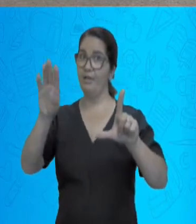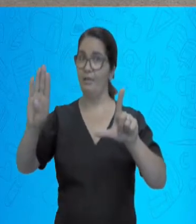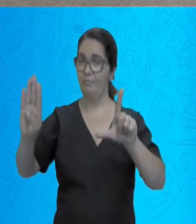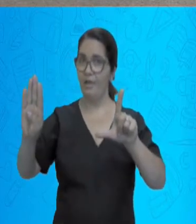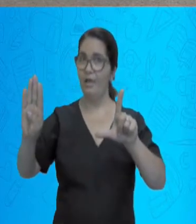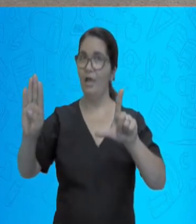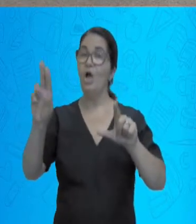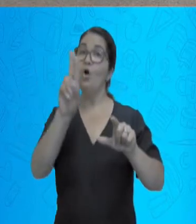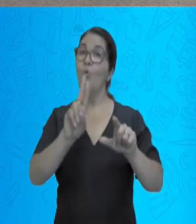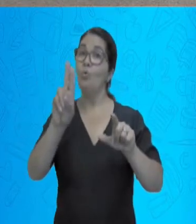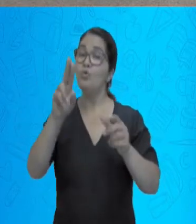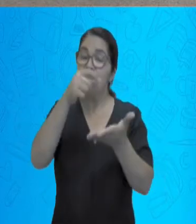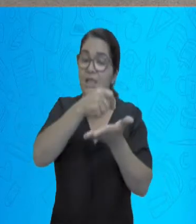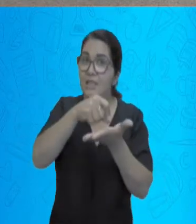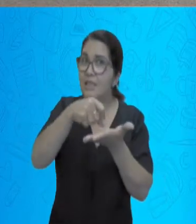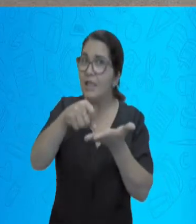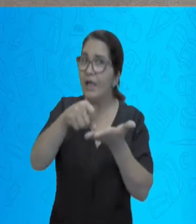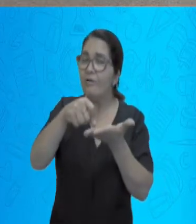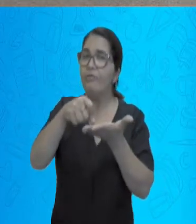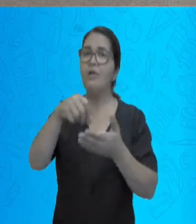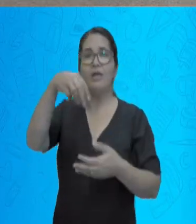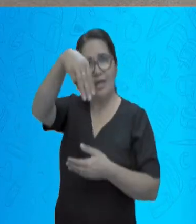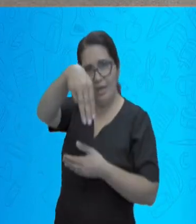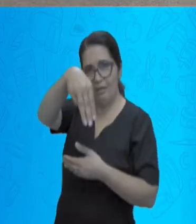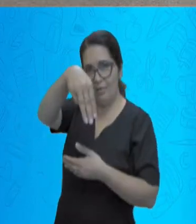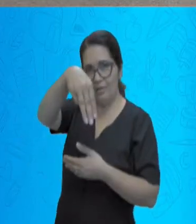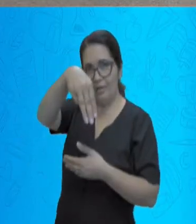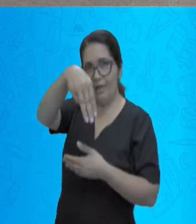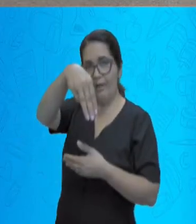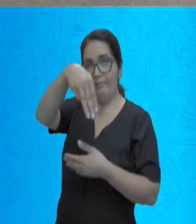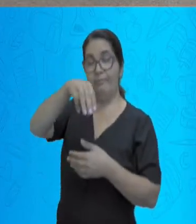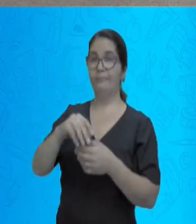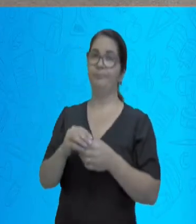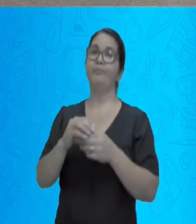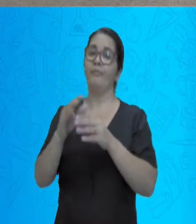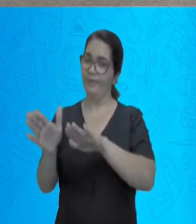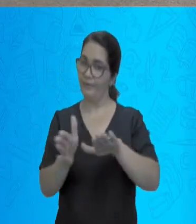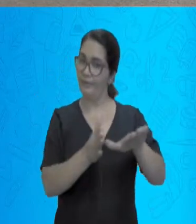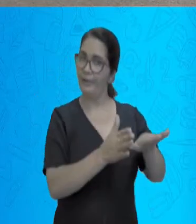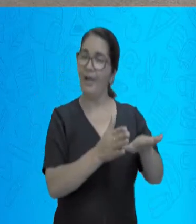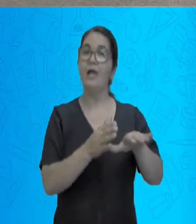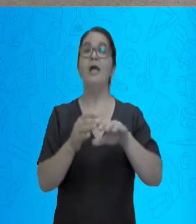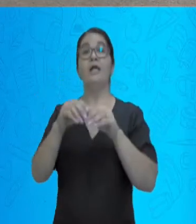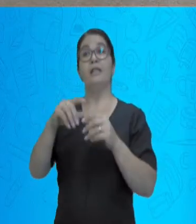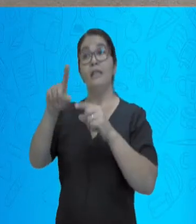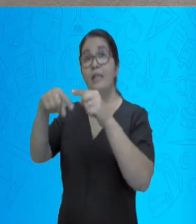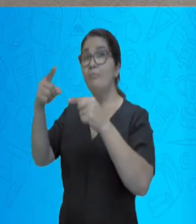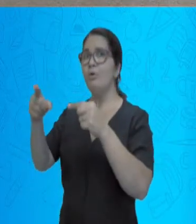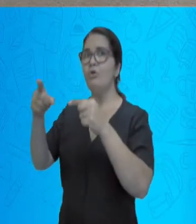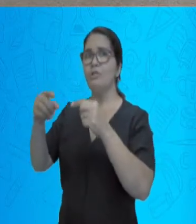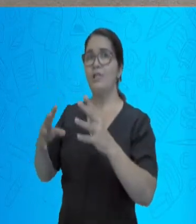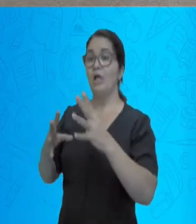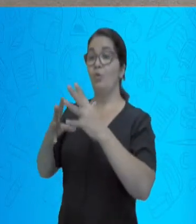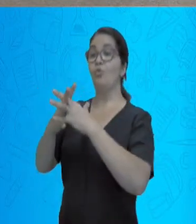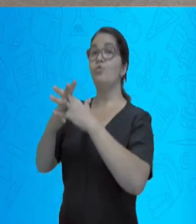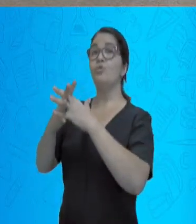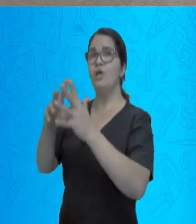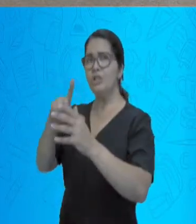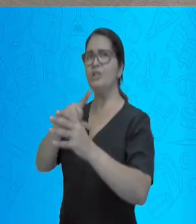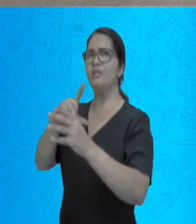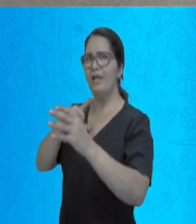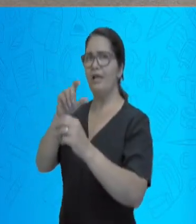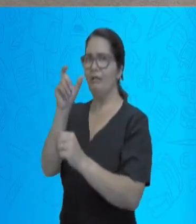dois casos. Nas outras consoantes que vão aparecer, nós usamos a letra N. Muito bem, vamos